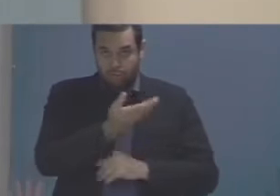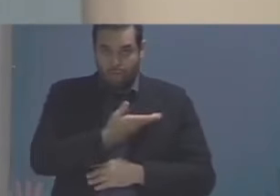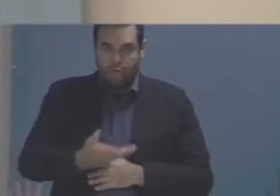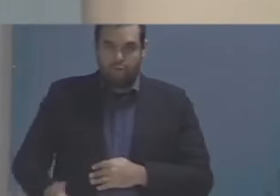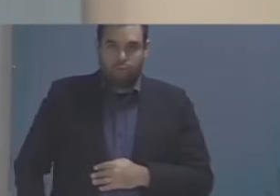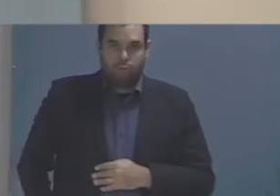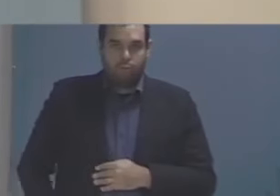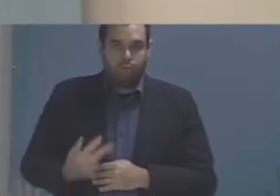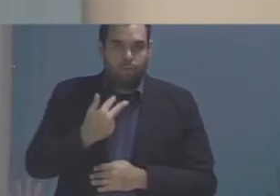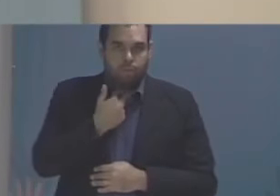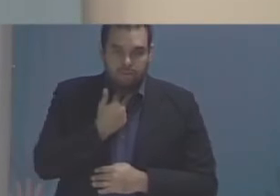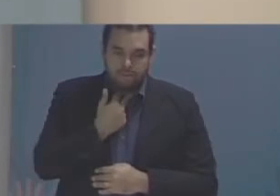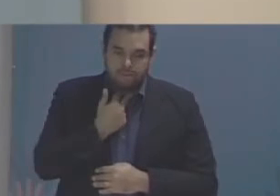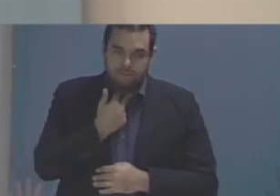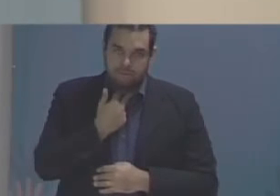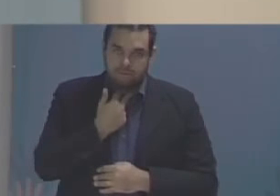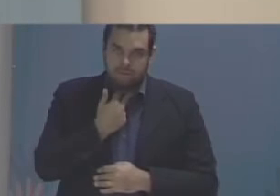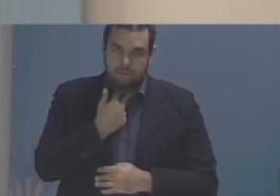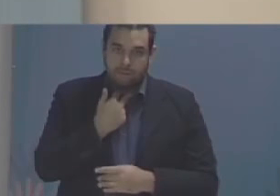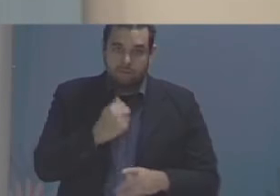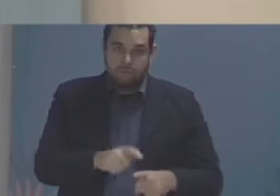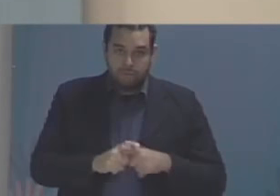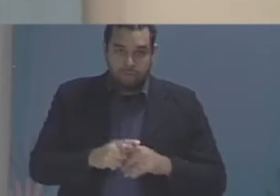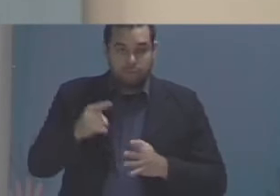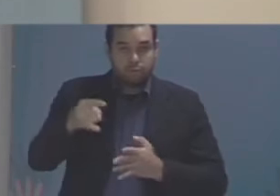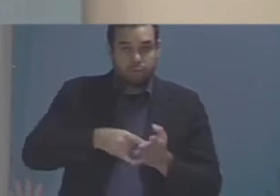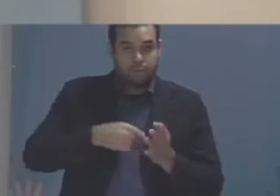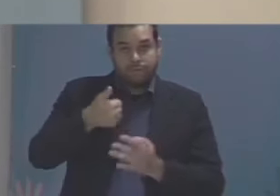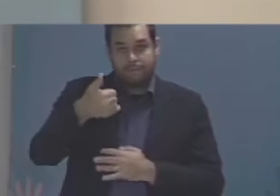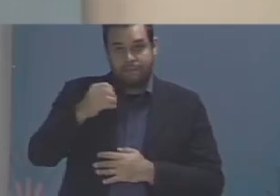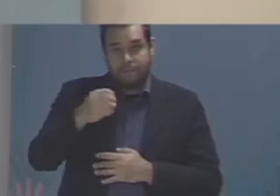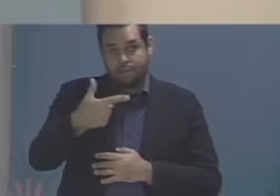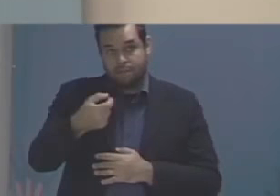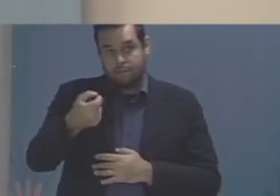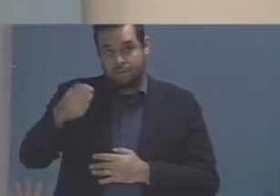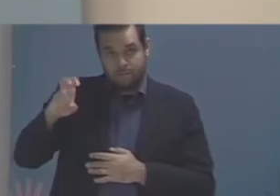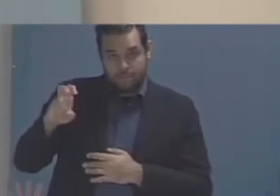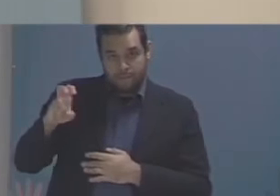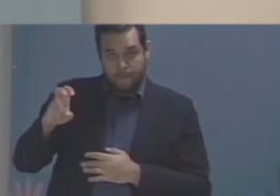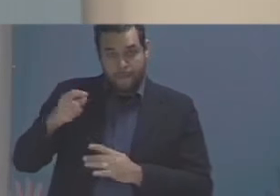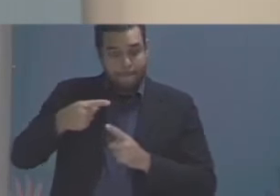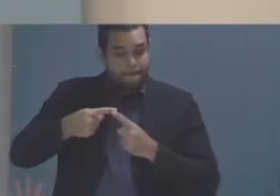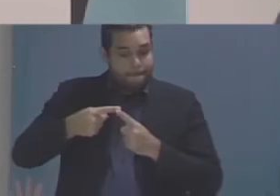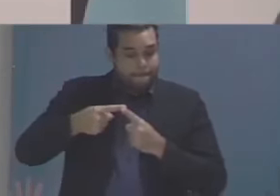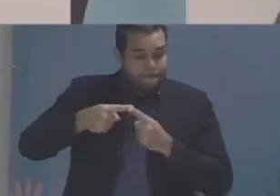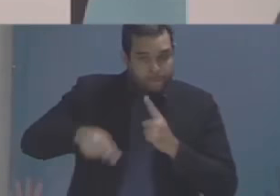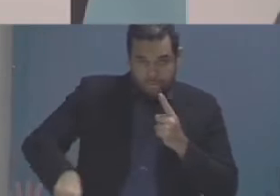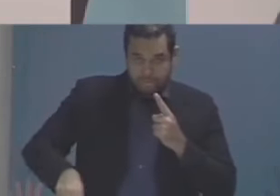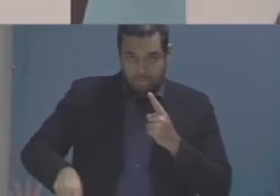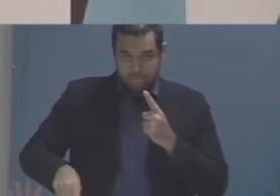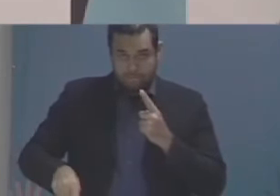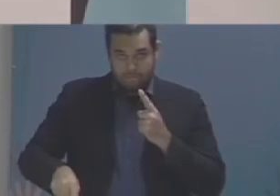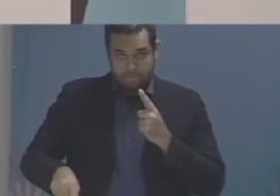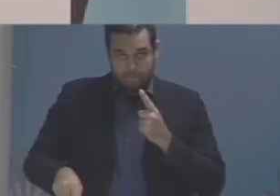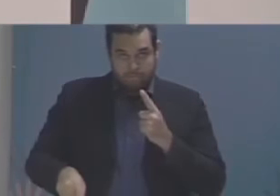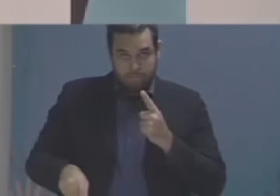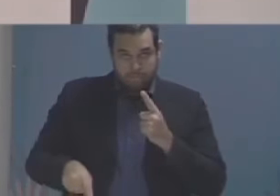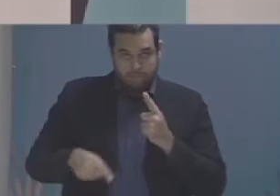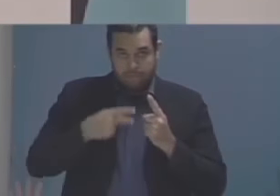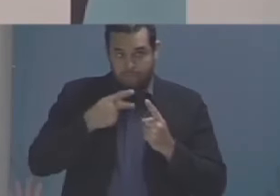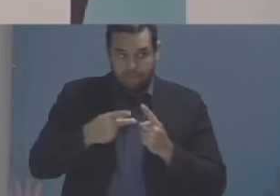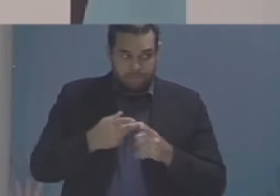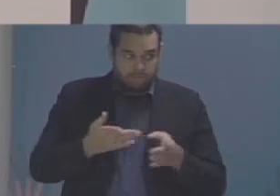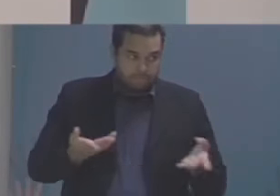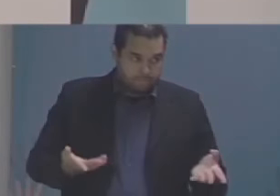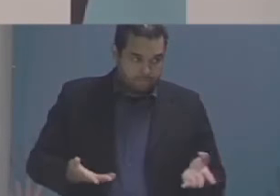isso. Inclusive, a Resolução 10 de 2005, que é o Código de Ética, proíbe que o profissional faça esse tipo de ação.